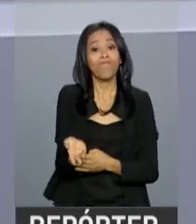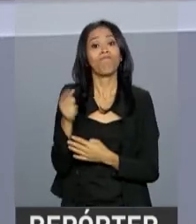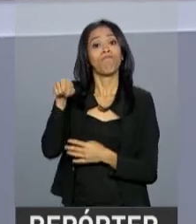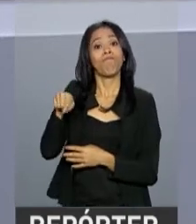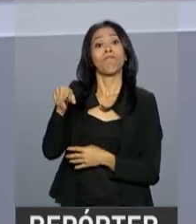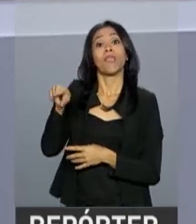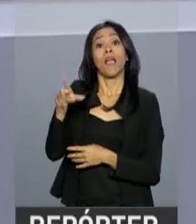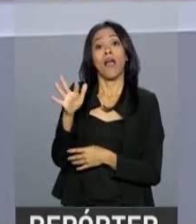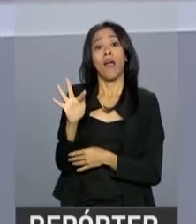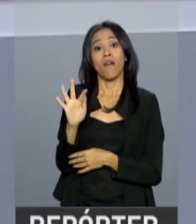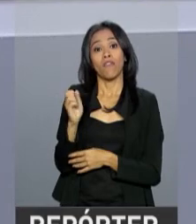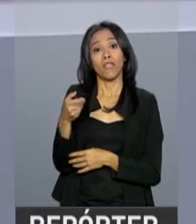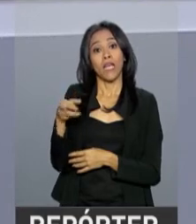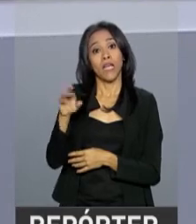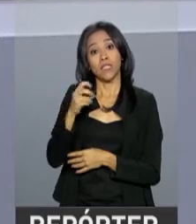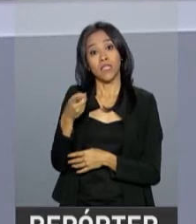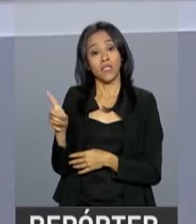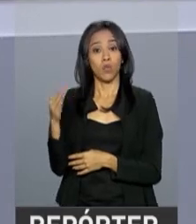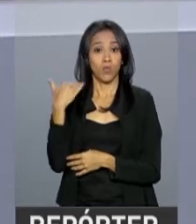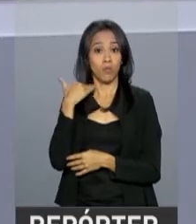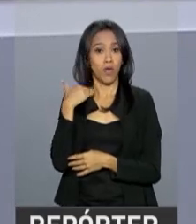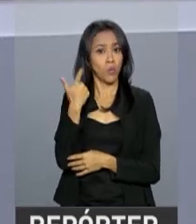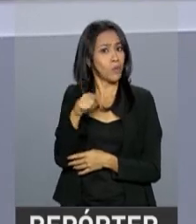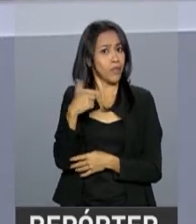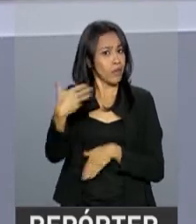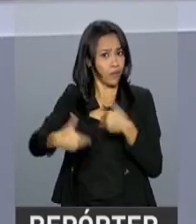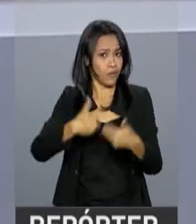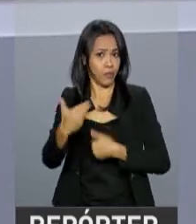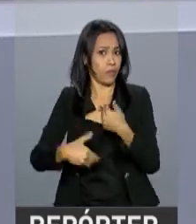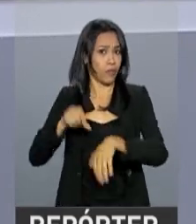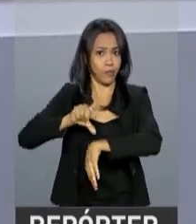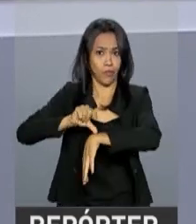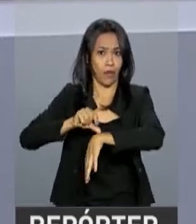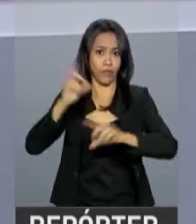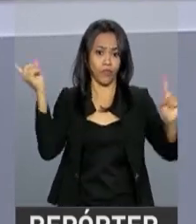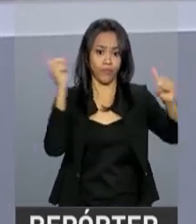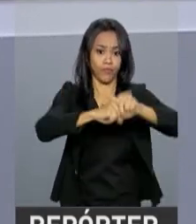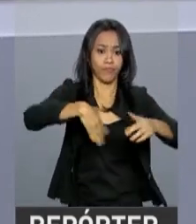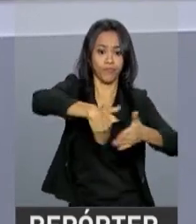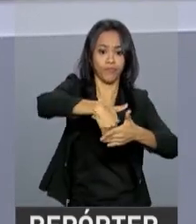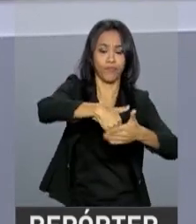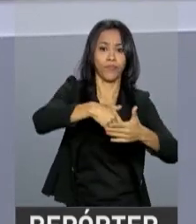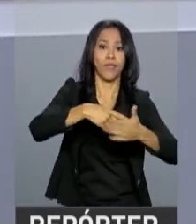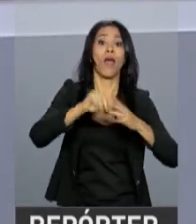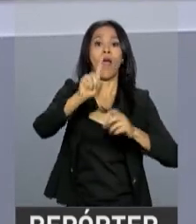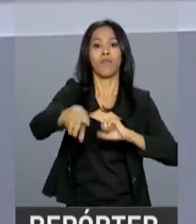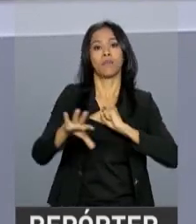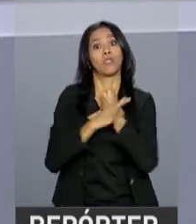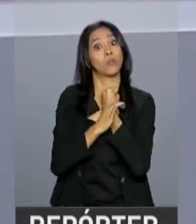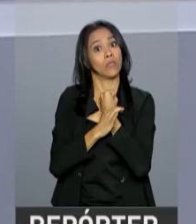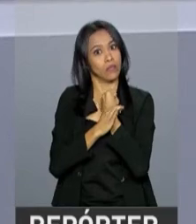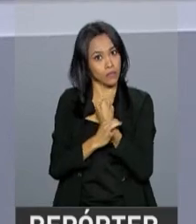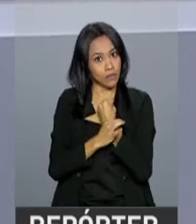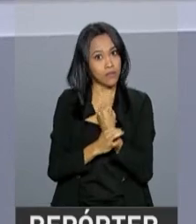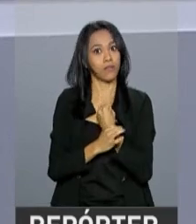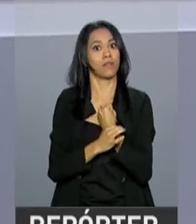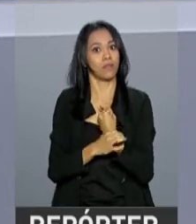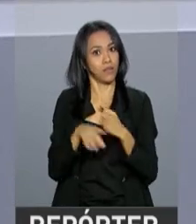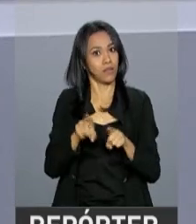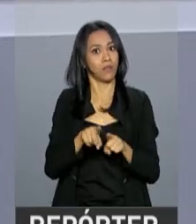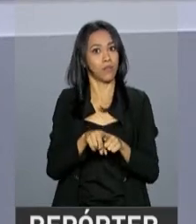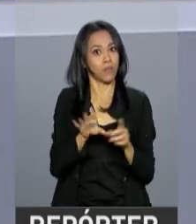de bancos não há atendimento em horário de jogos do brasil por motivo de segurança das agências e também de transporte de